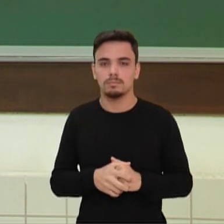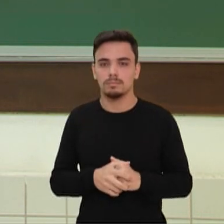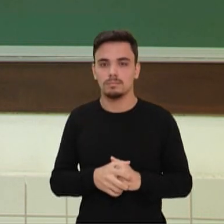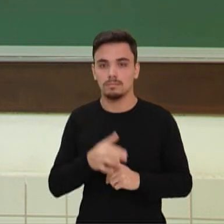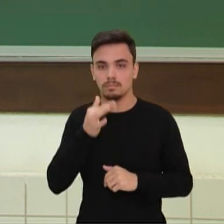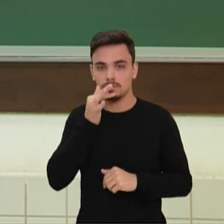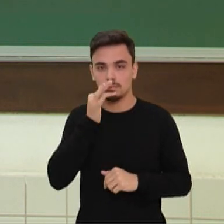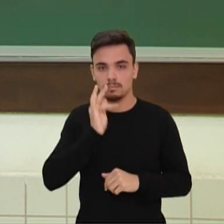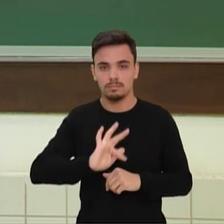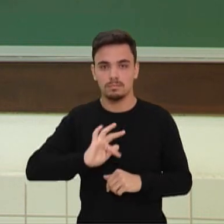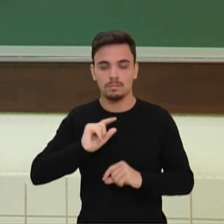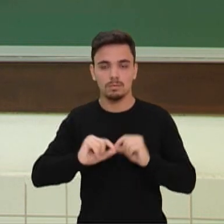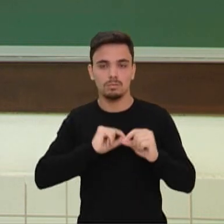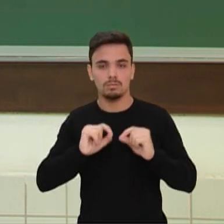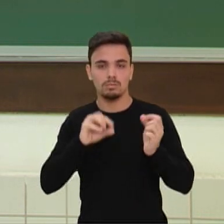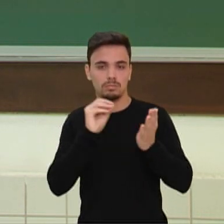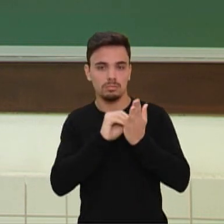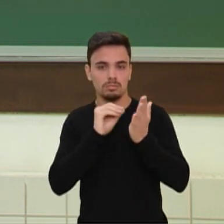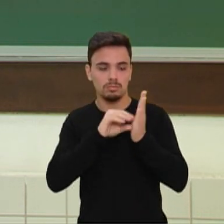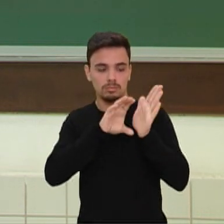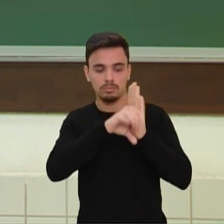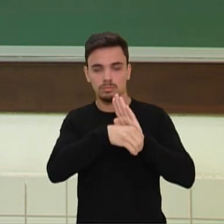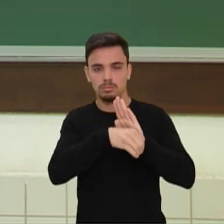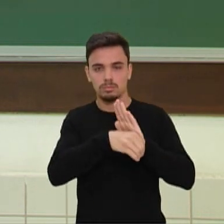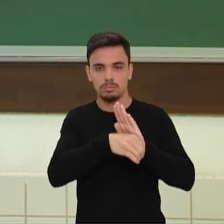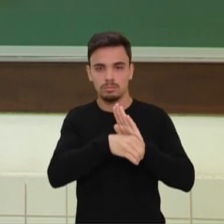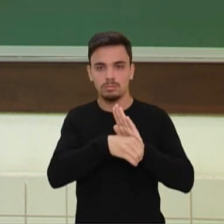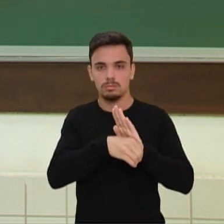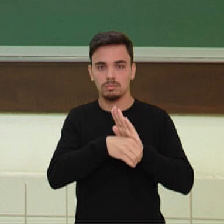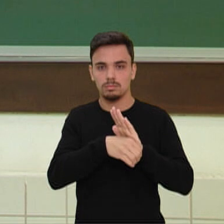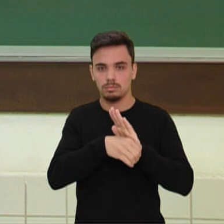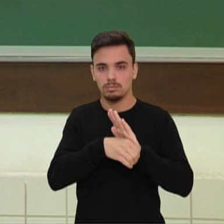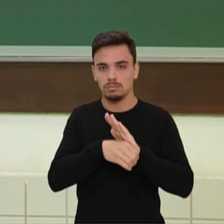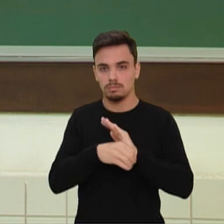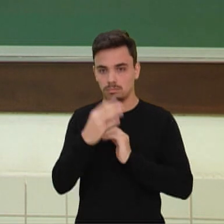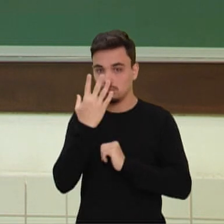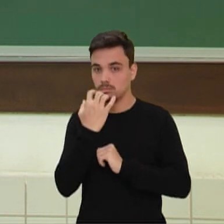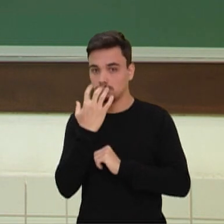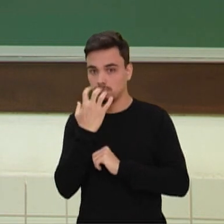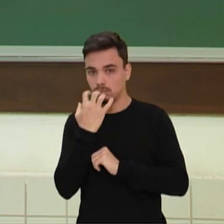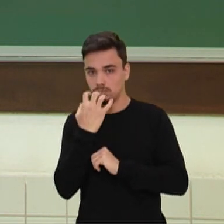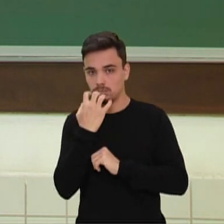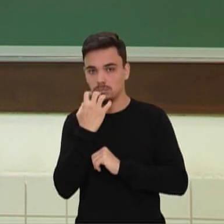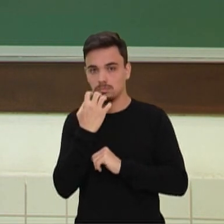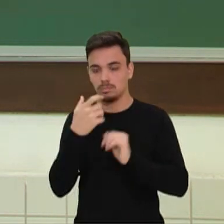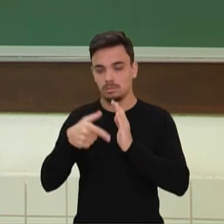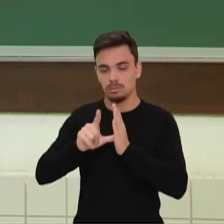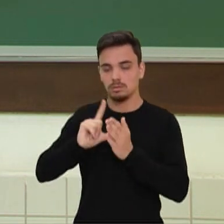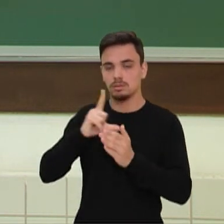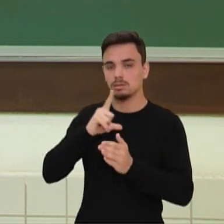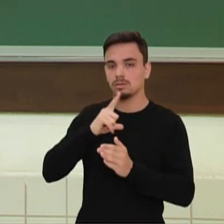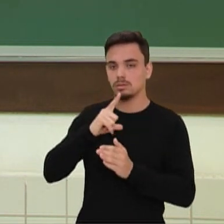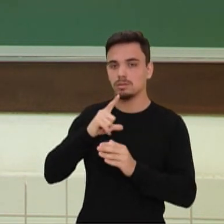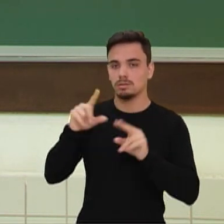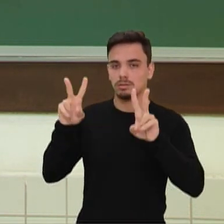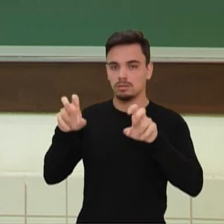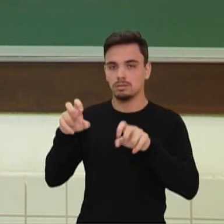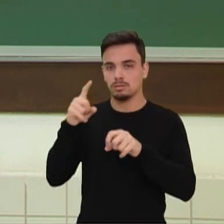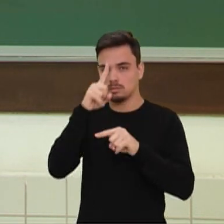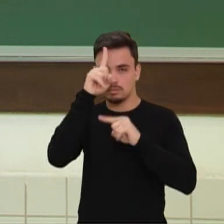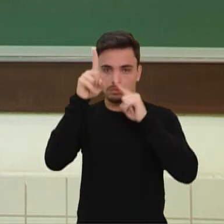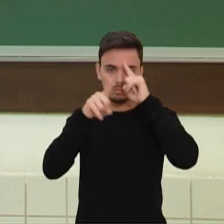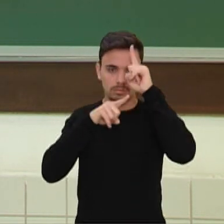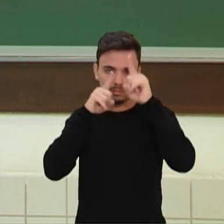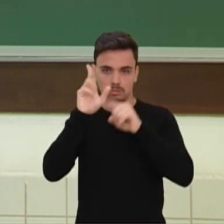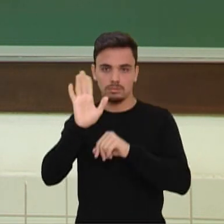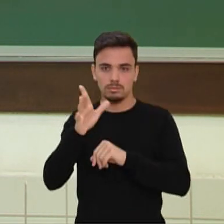Freud colocou então esse conceito de inconsciente. O Nietzsche, antes de Freud, já tinha colocado essa ideia